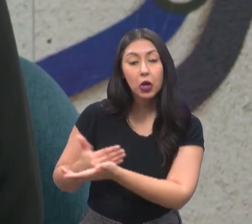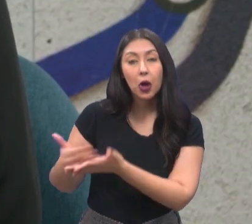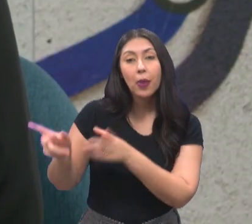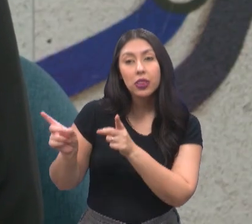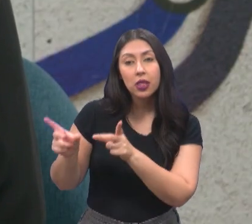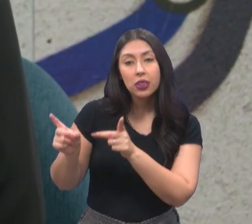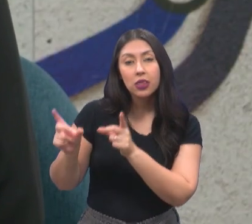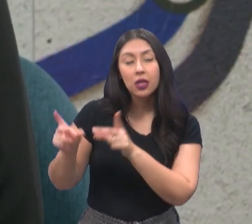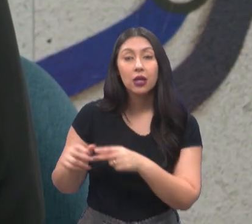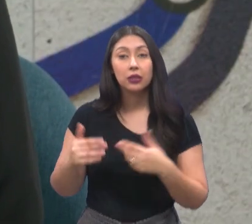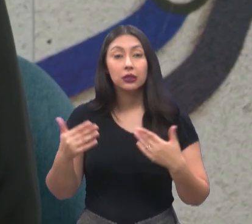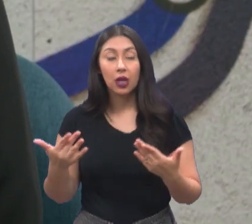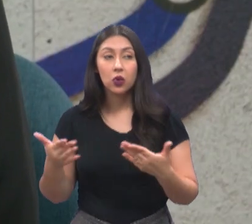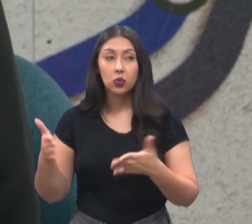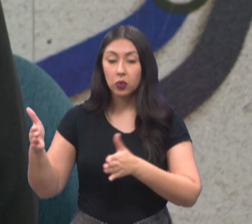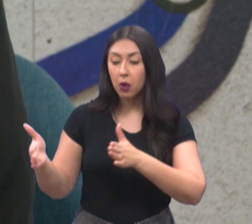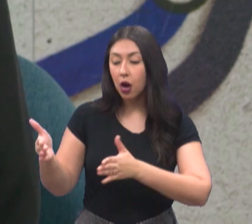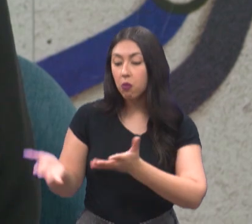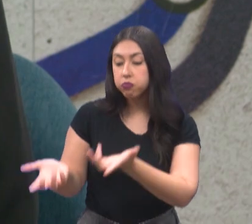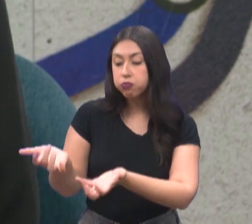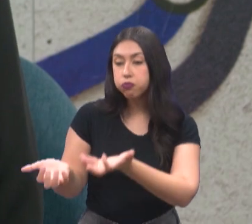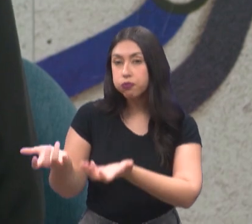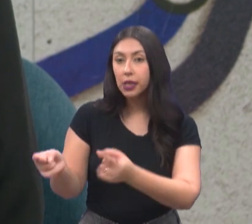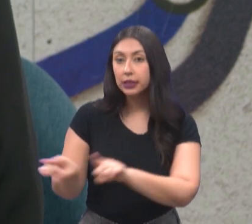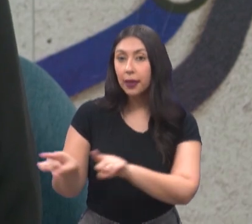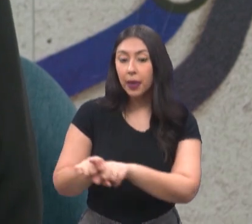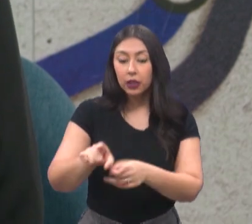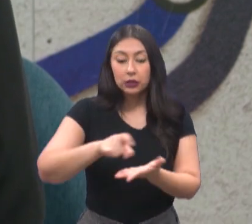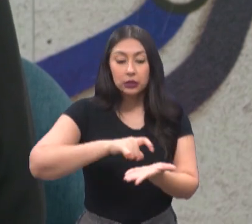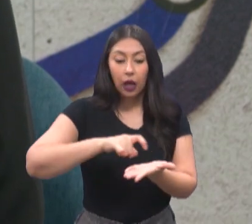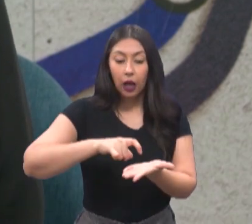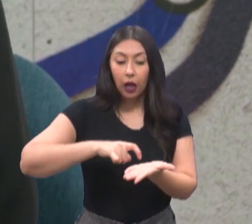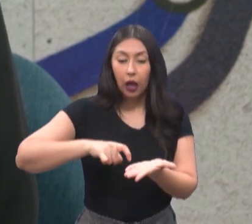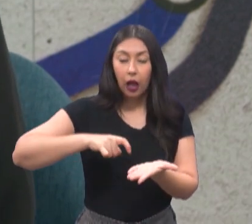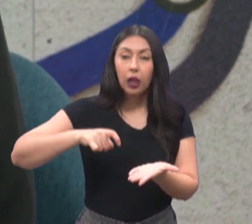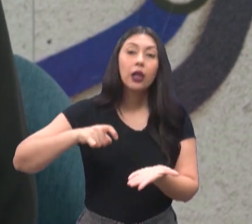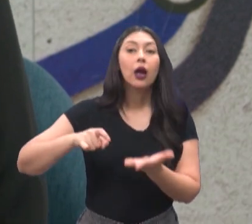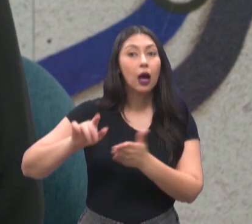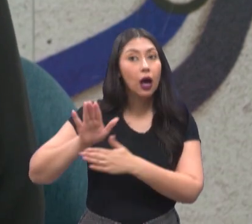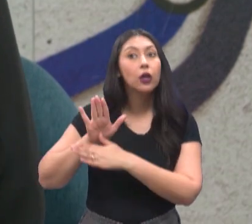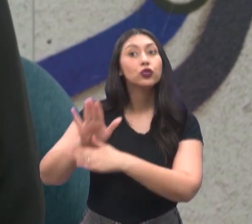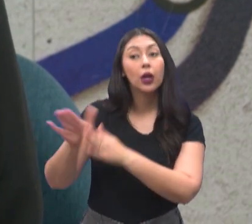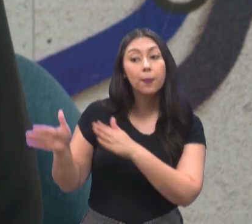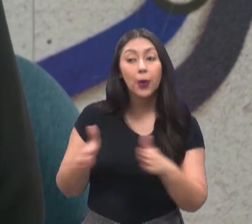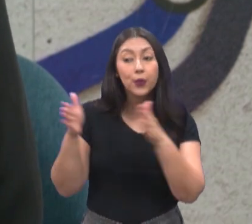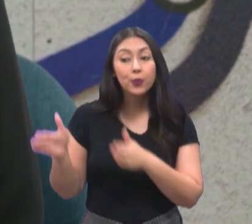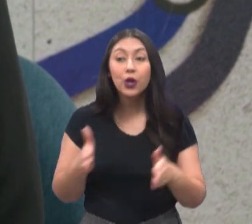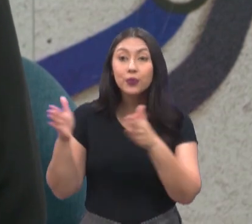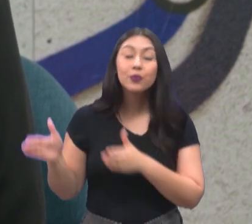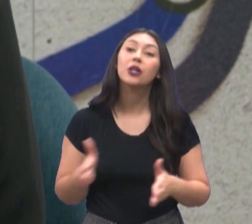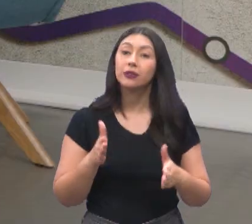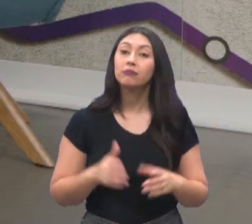a fundição e o 3D ajuda demais, né? Porque aí você cria quantidade, você ganha no tempo, né?